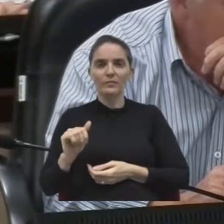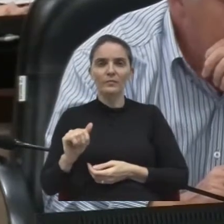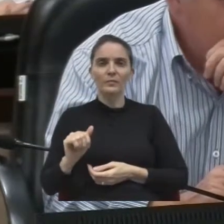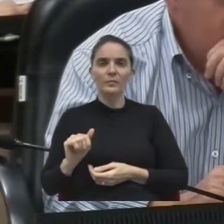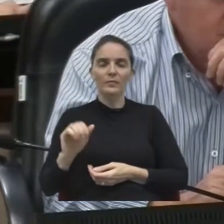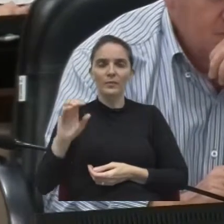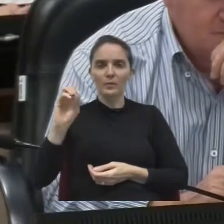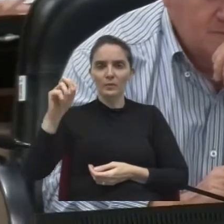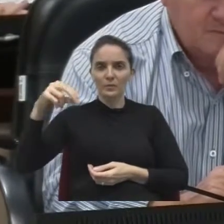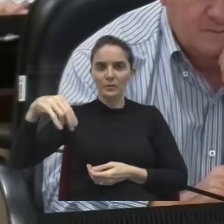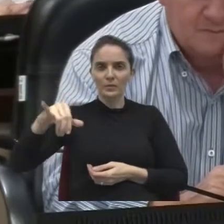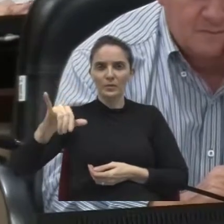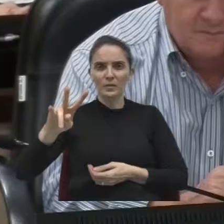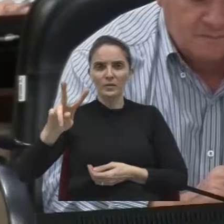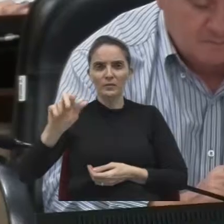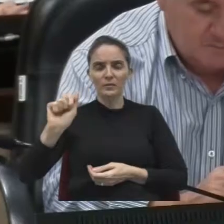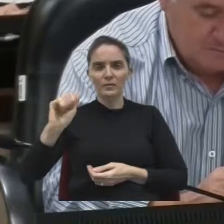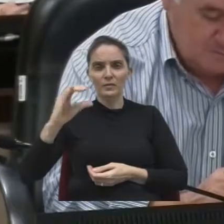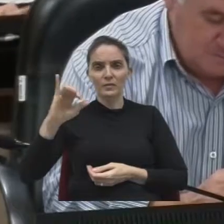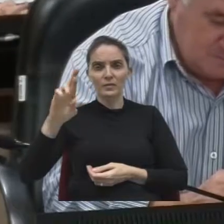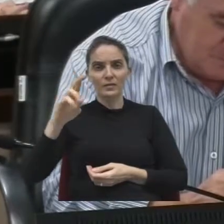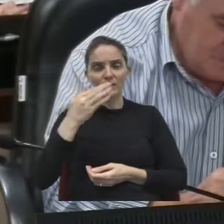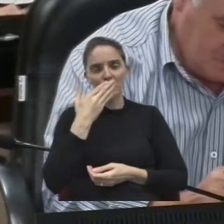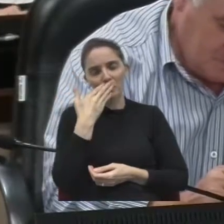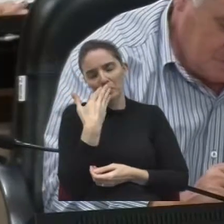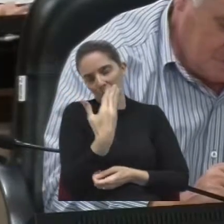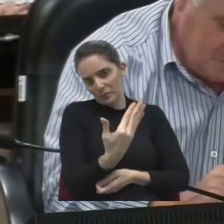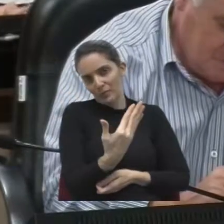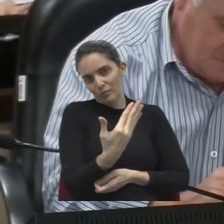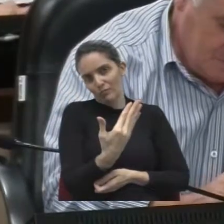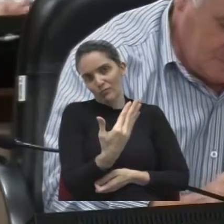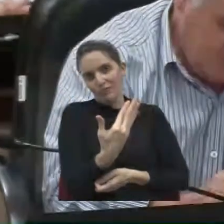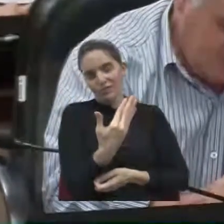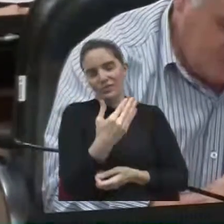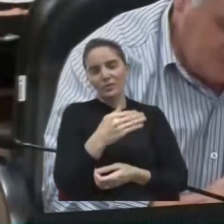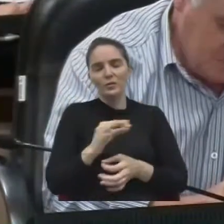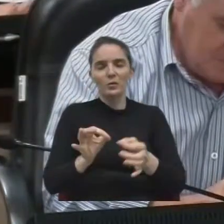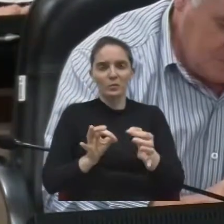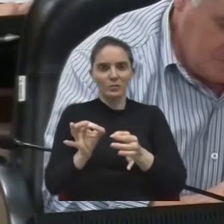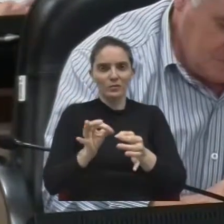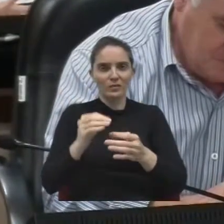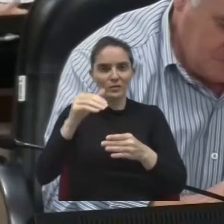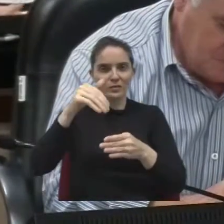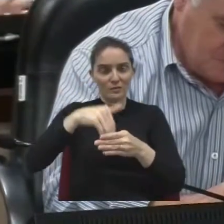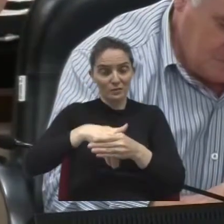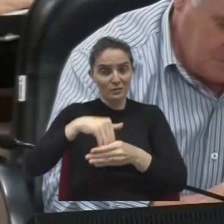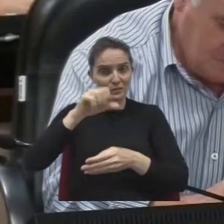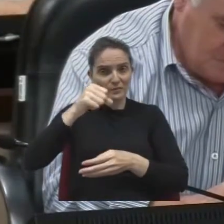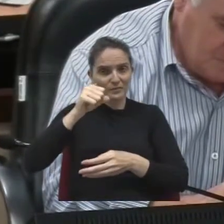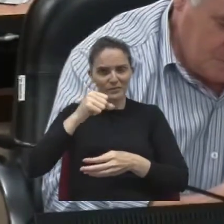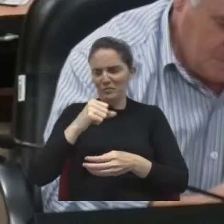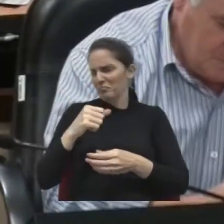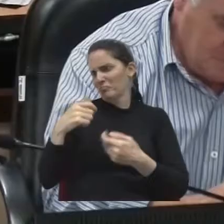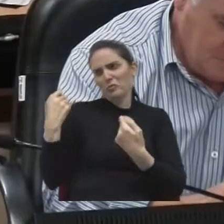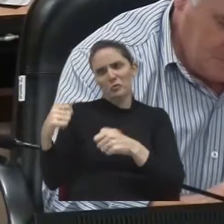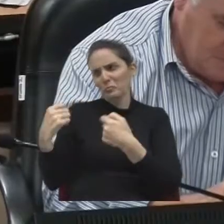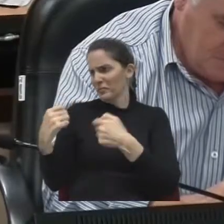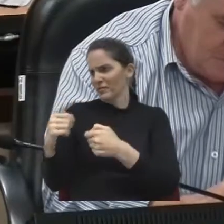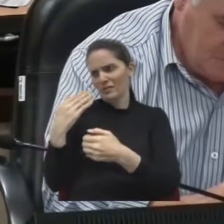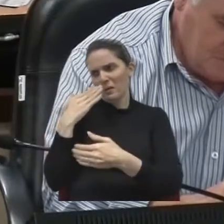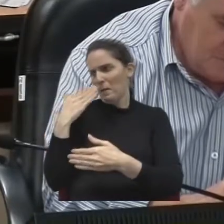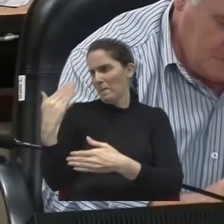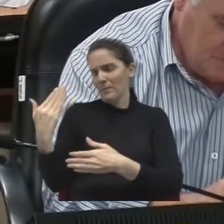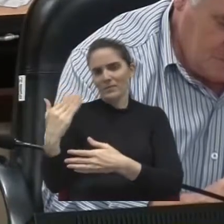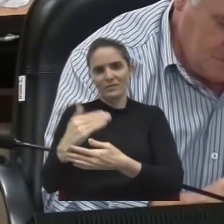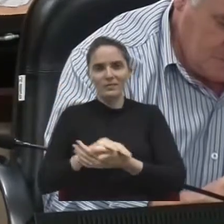forma eloquente, pediu apoio para o projeto. Nem precisava ter pedido, senhor Anivacil, mas